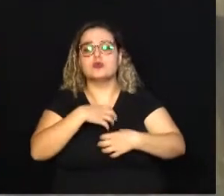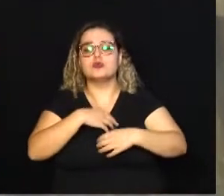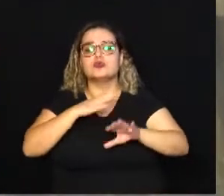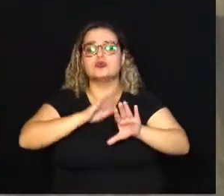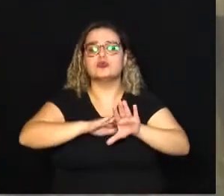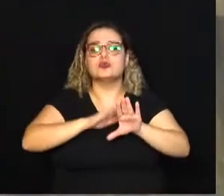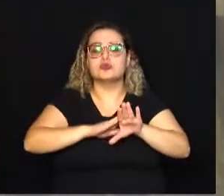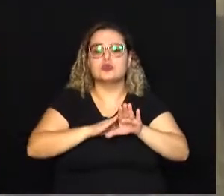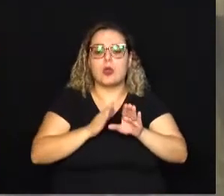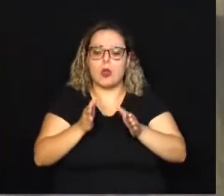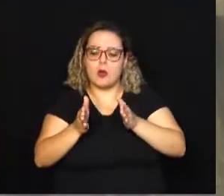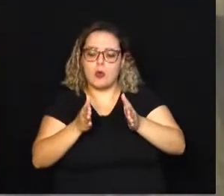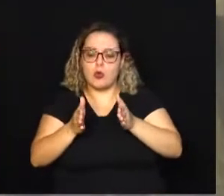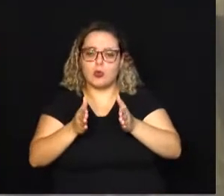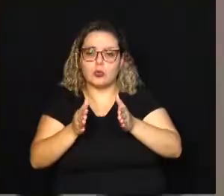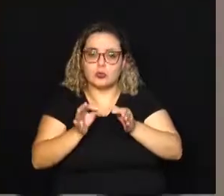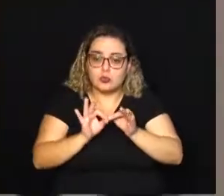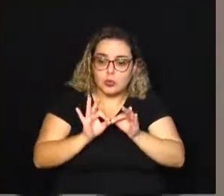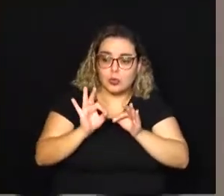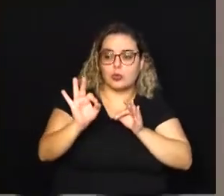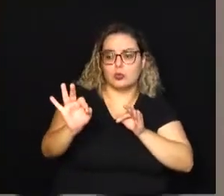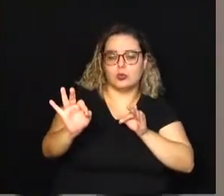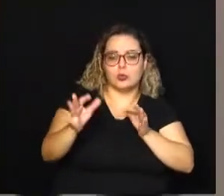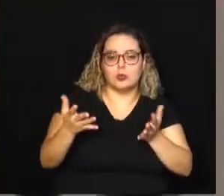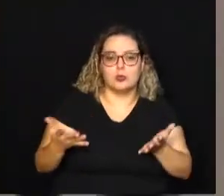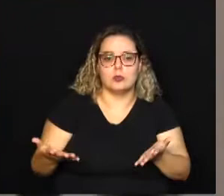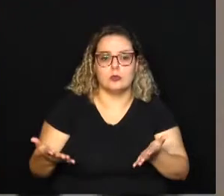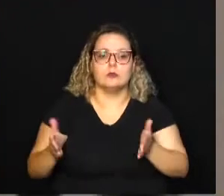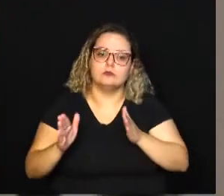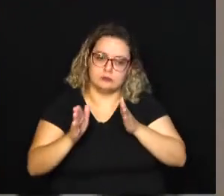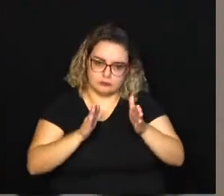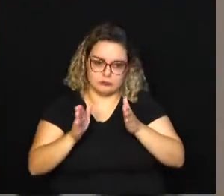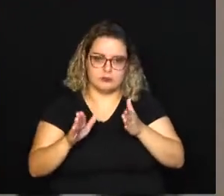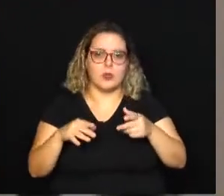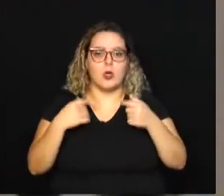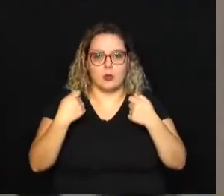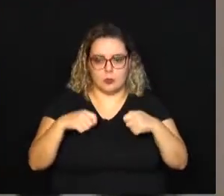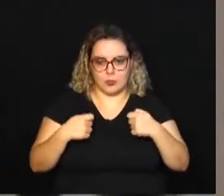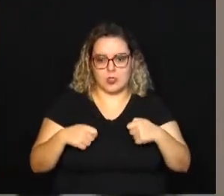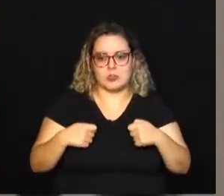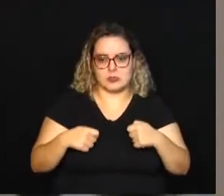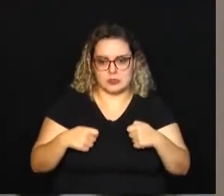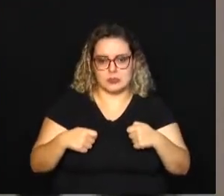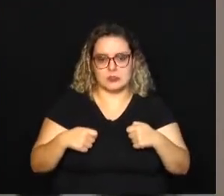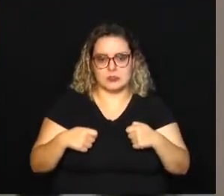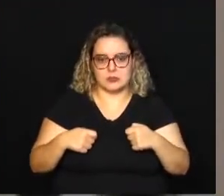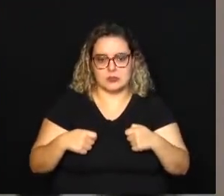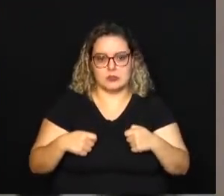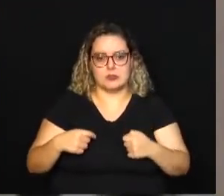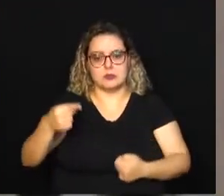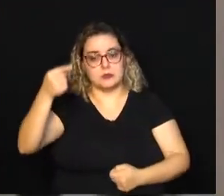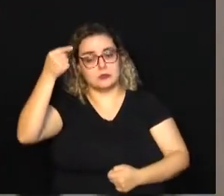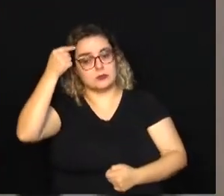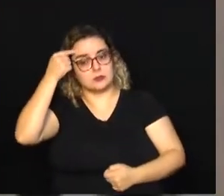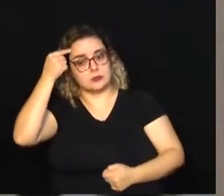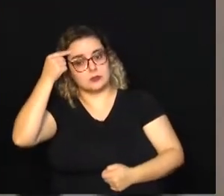Bom, eu acho que a médio prazo a gente precisaria rever o